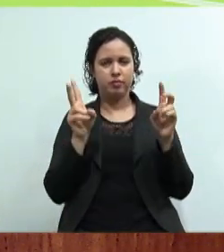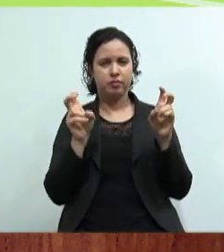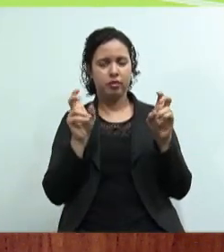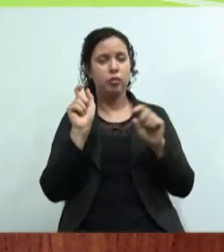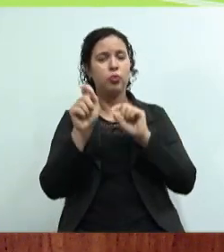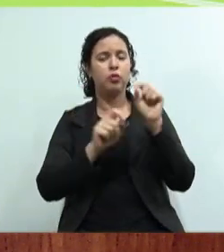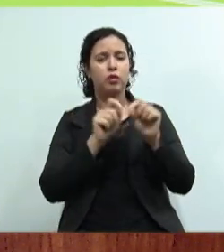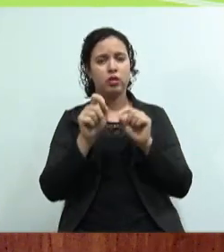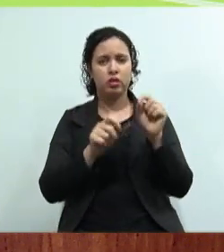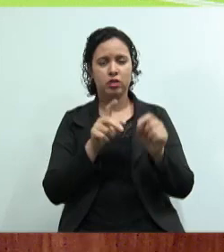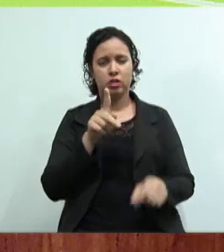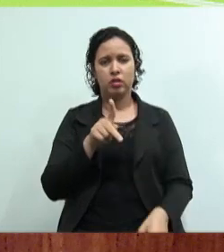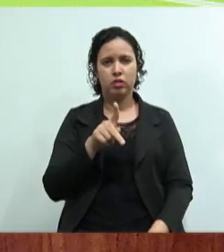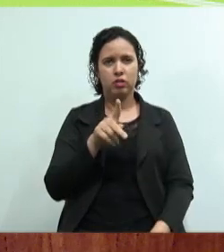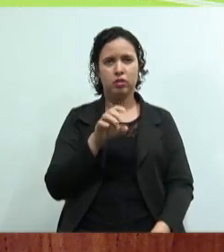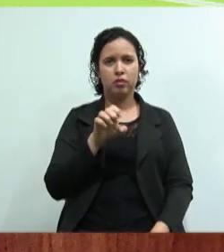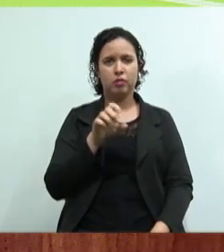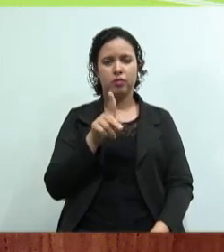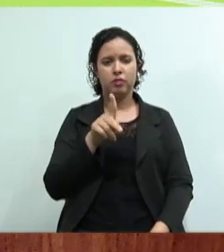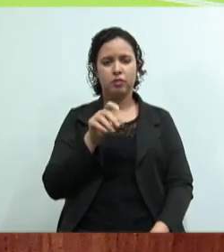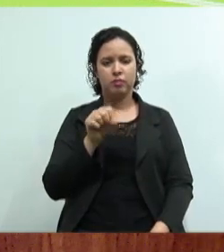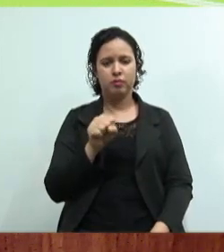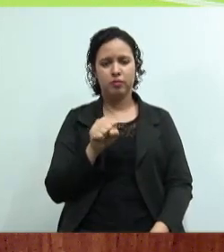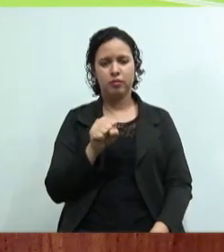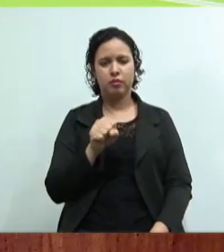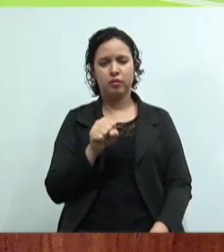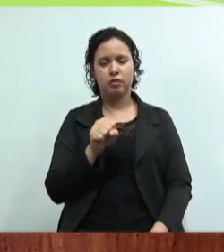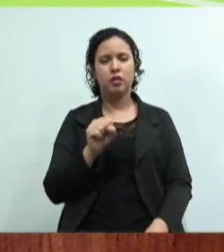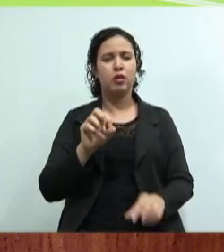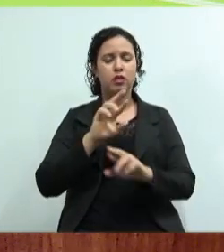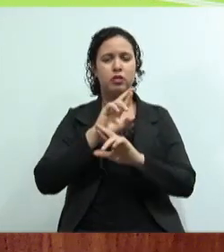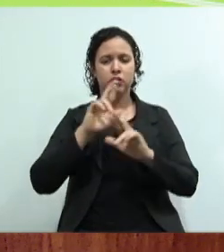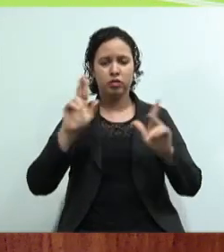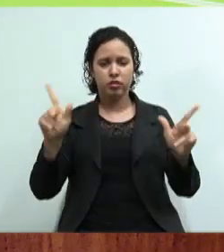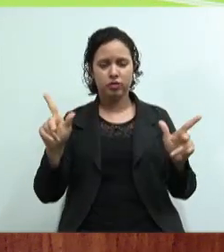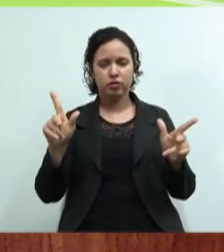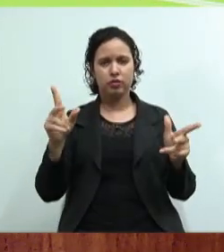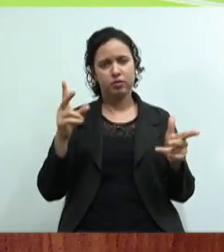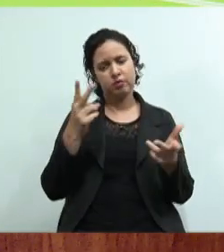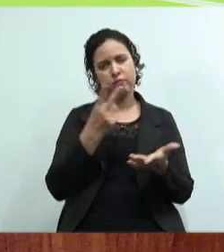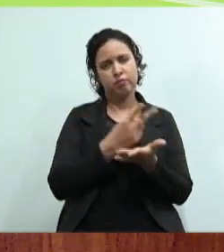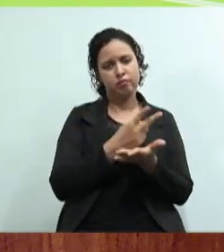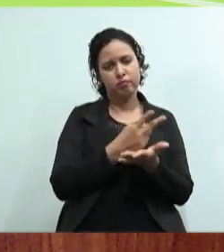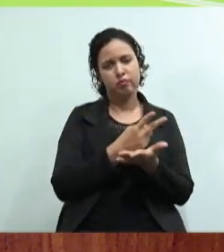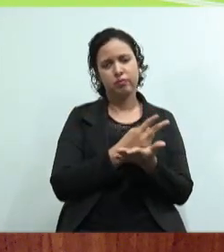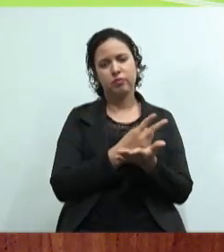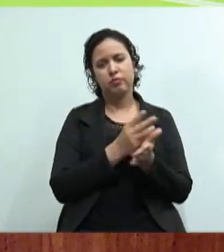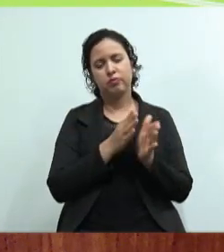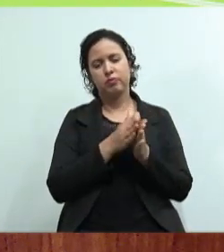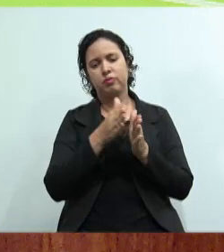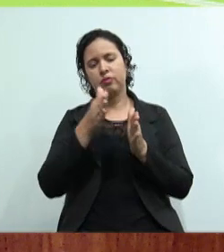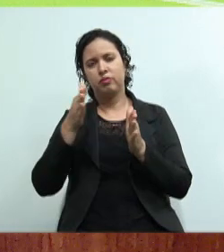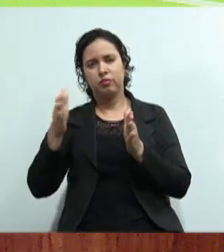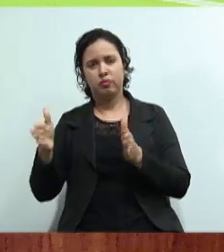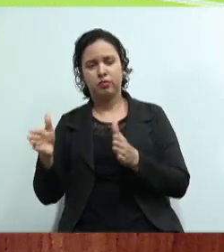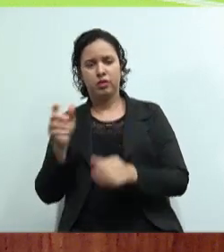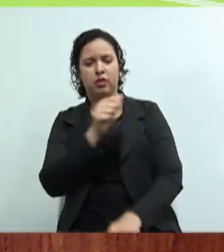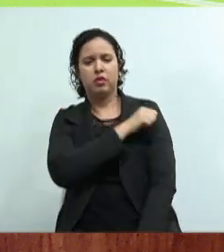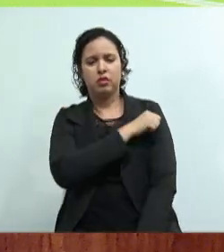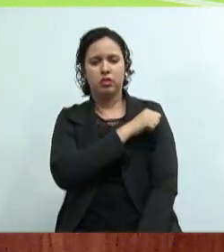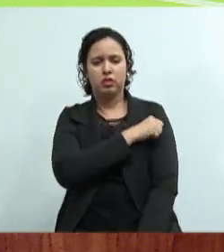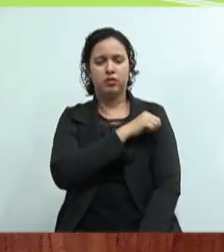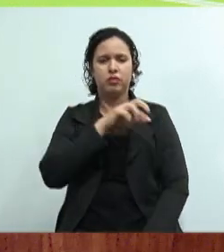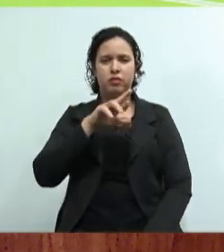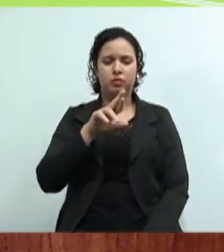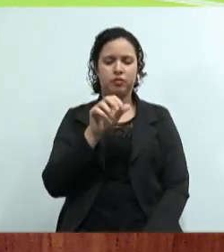que é o PEPS, o que é o inventário, as diferenças do inventário aqui, periódico, permanente. As alunas Hariane,